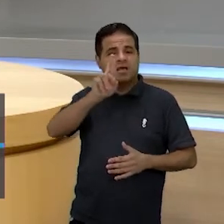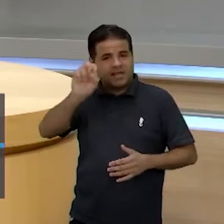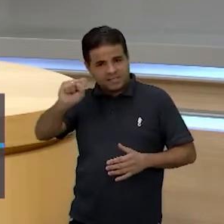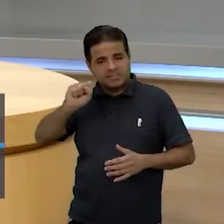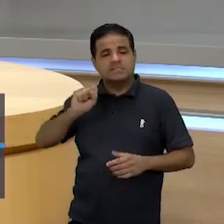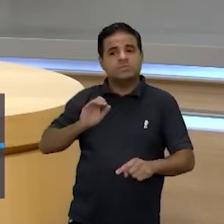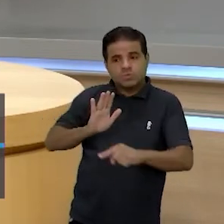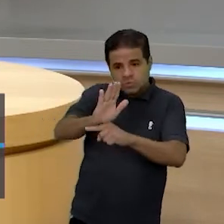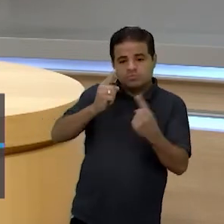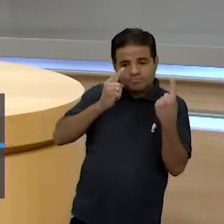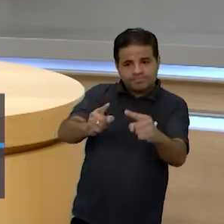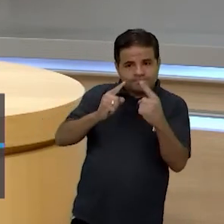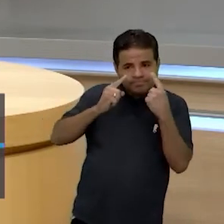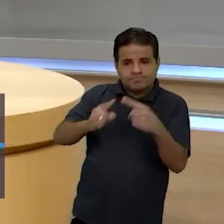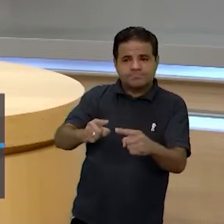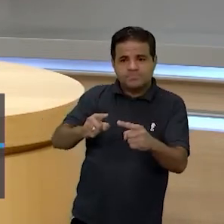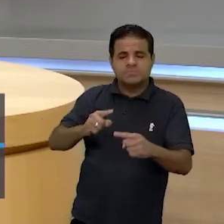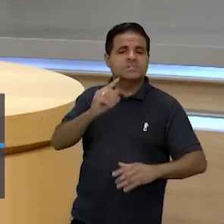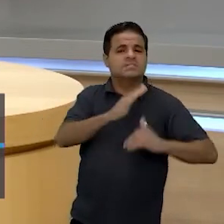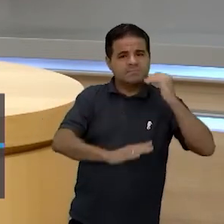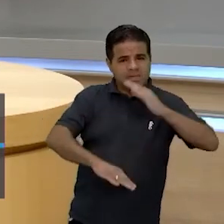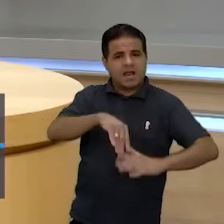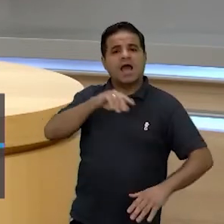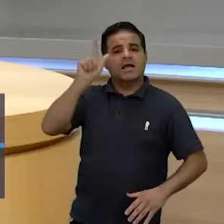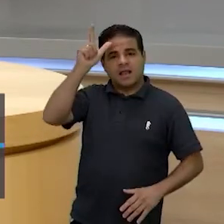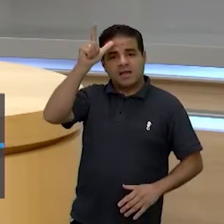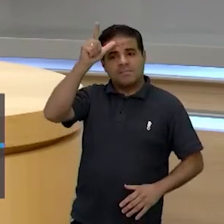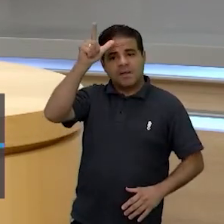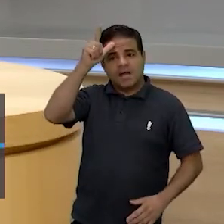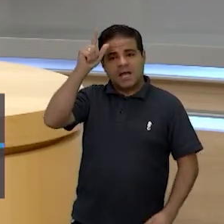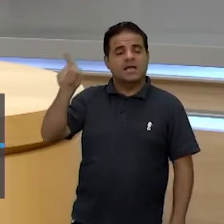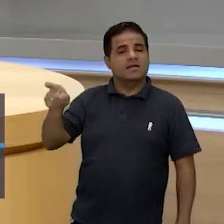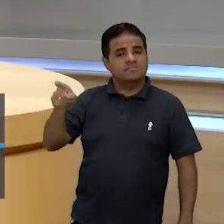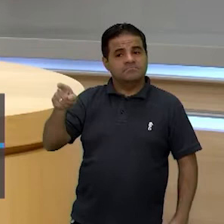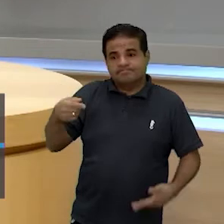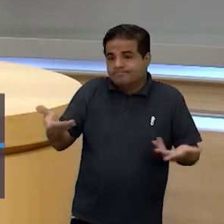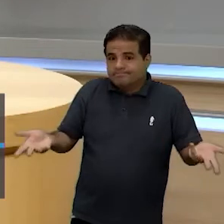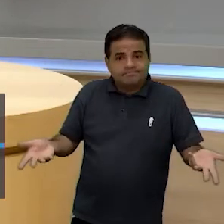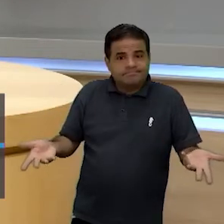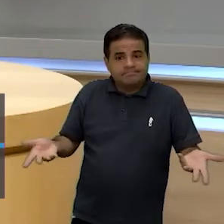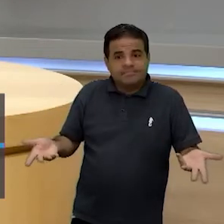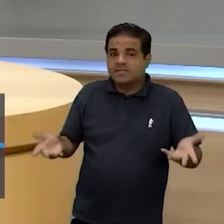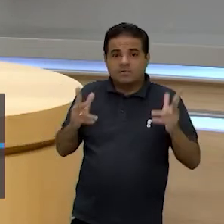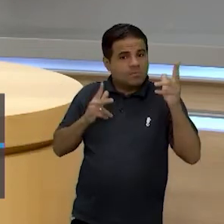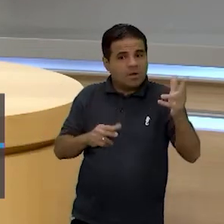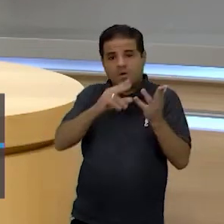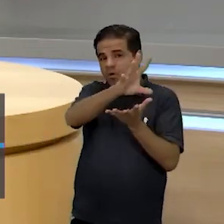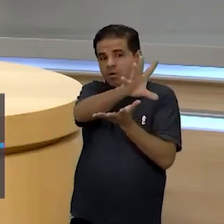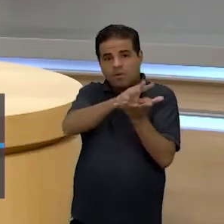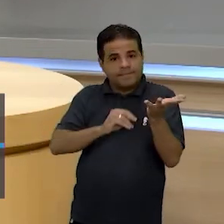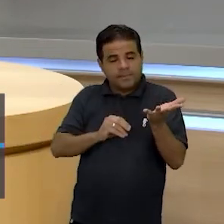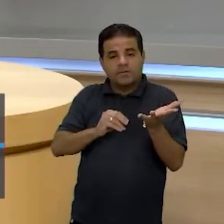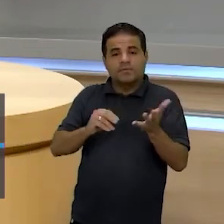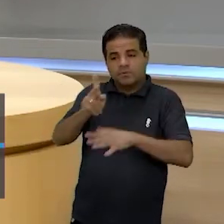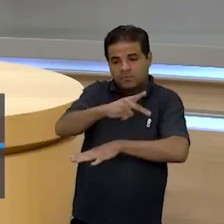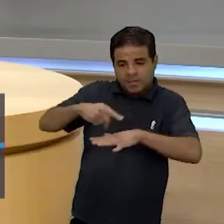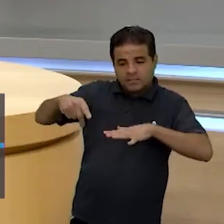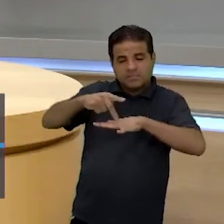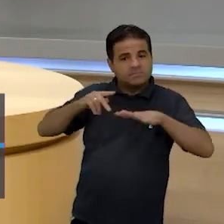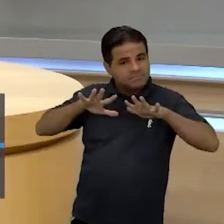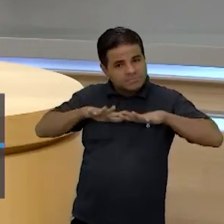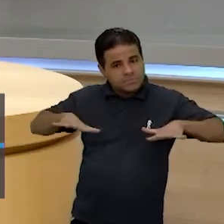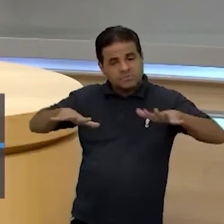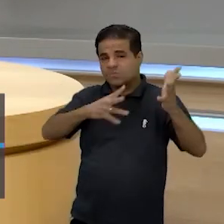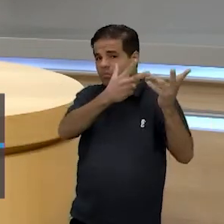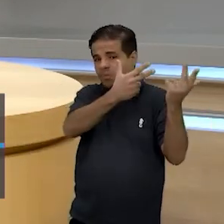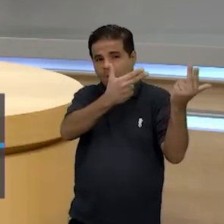ajudou a combater esse mesmo tipo de prática na Alemanha nazista, mas reproduziu depois dentro do seu próprio território.